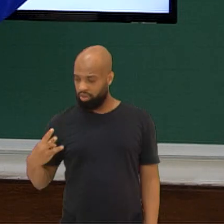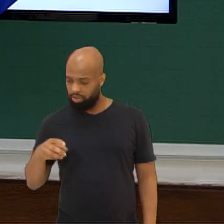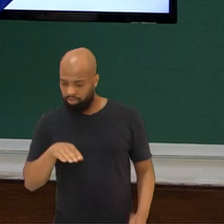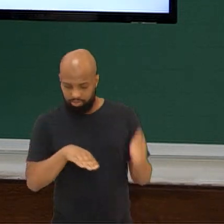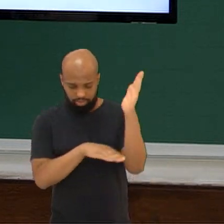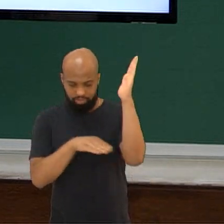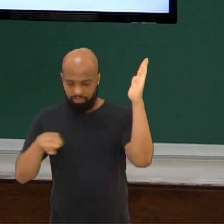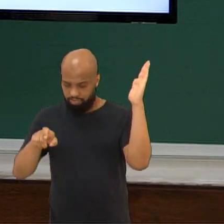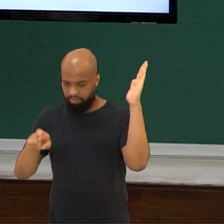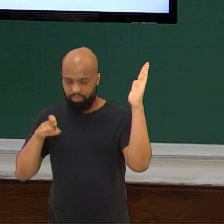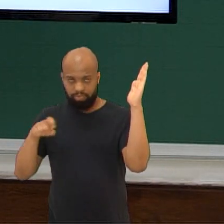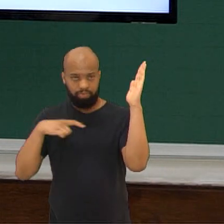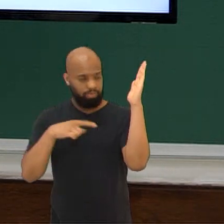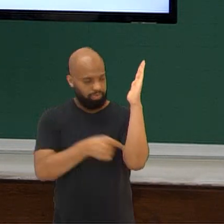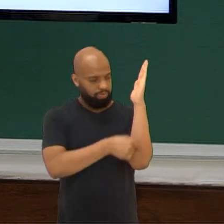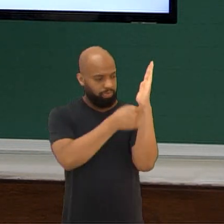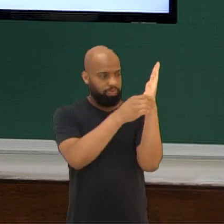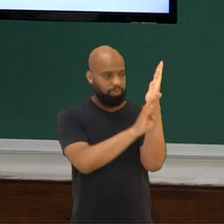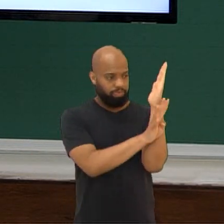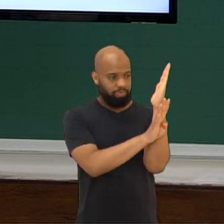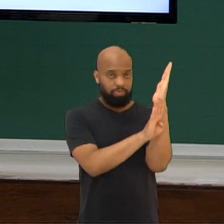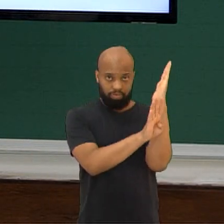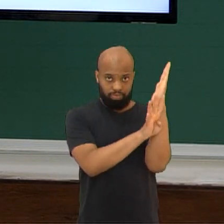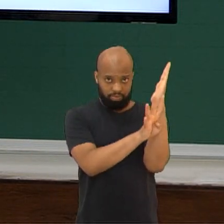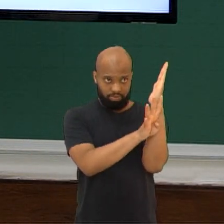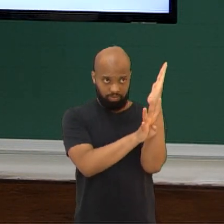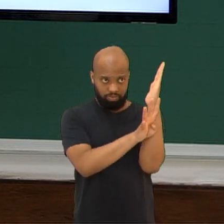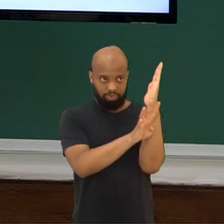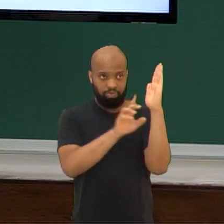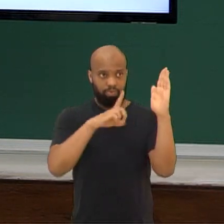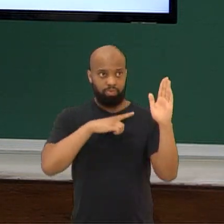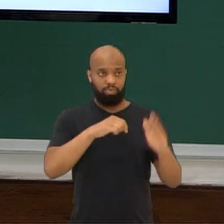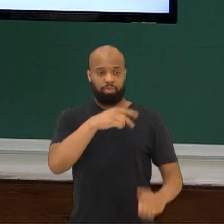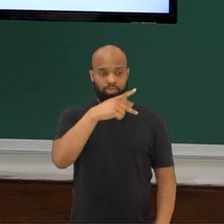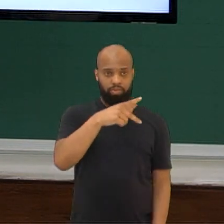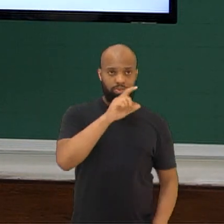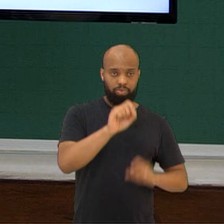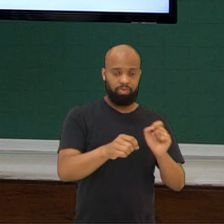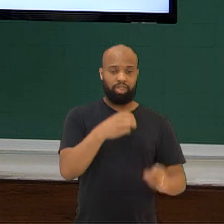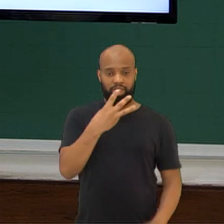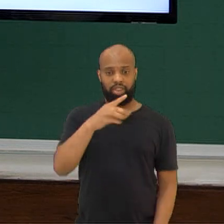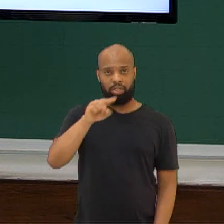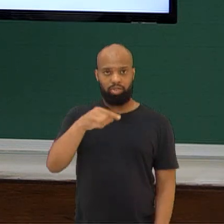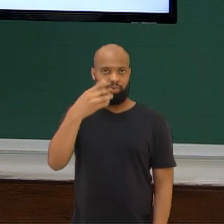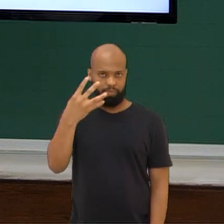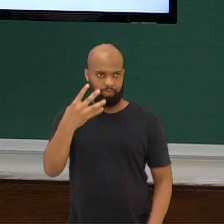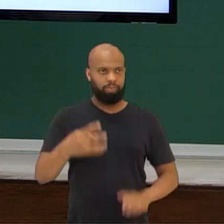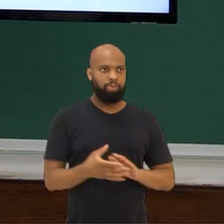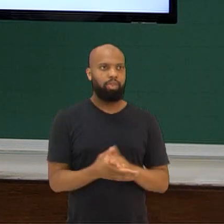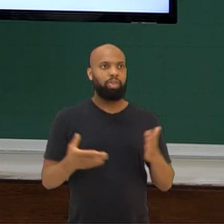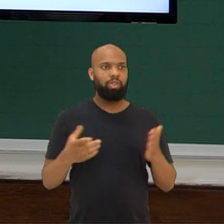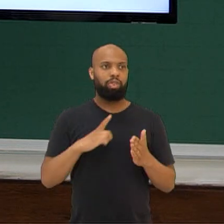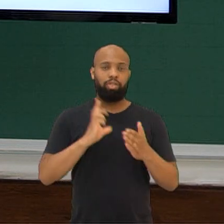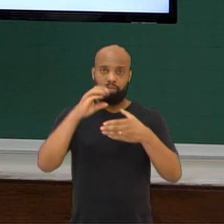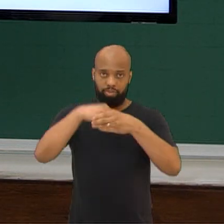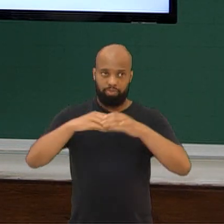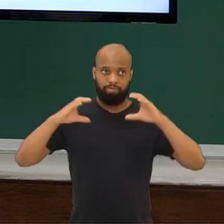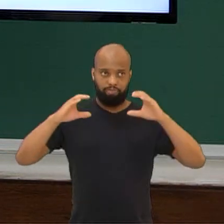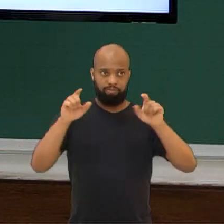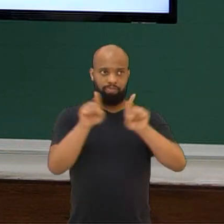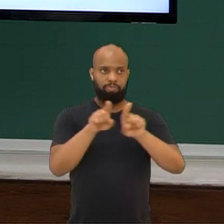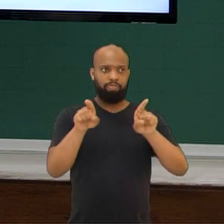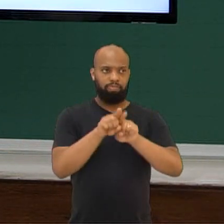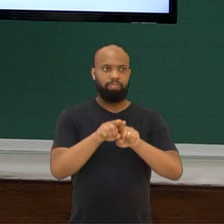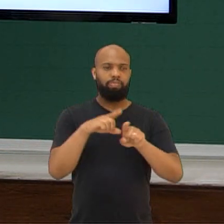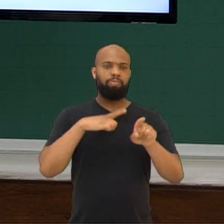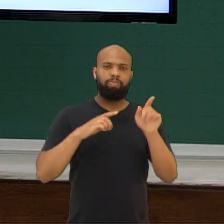e 4 no eixo Y. Então, P, 3,4. Volto aqui dentro da minha função da